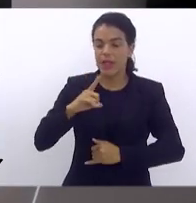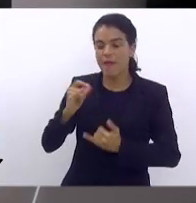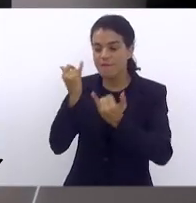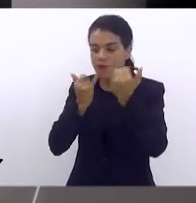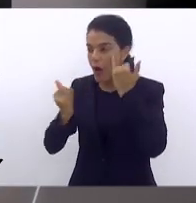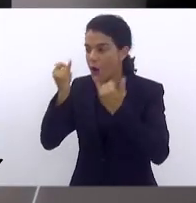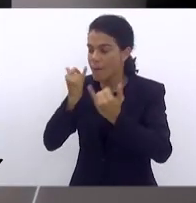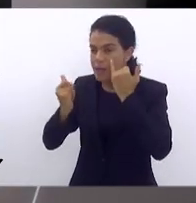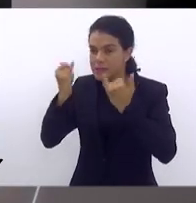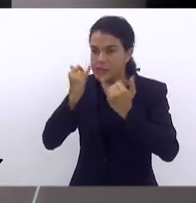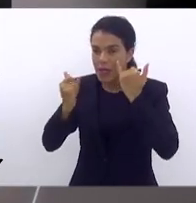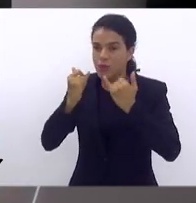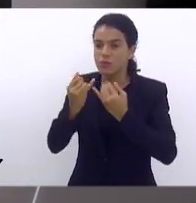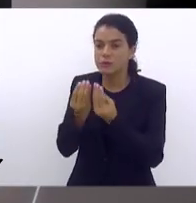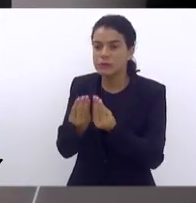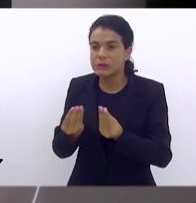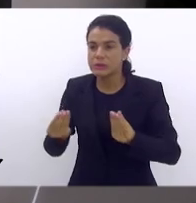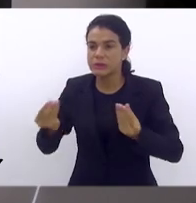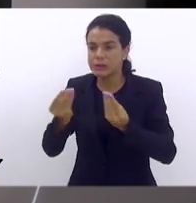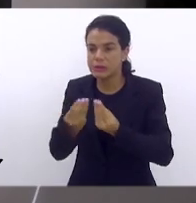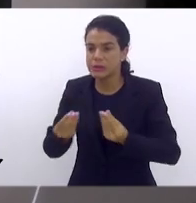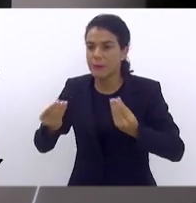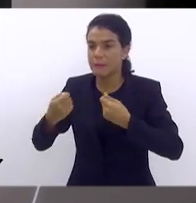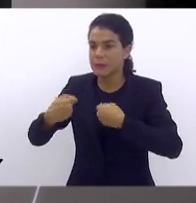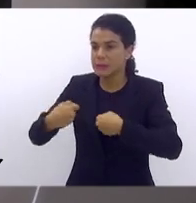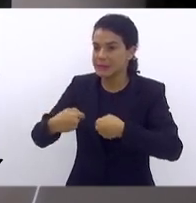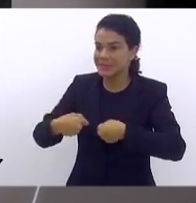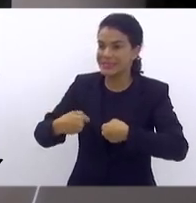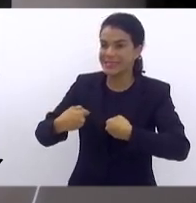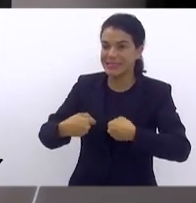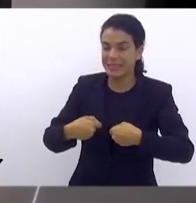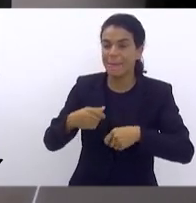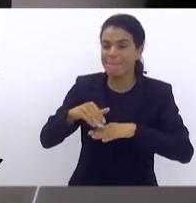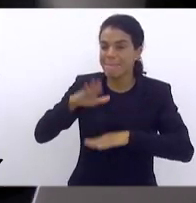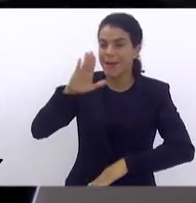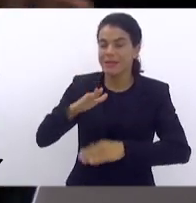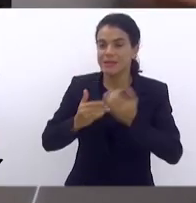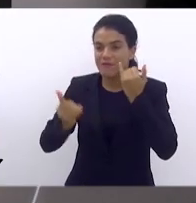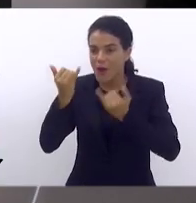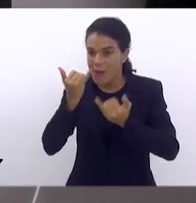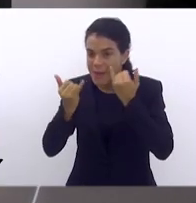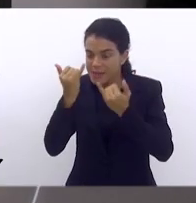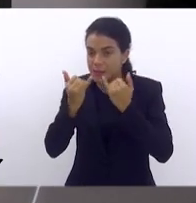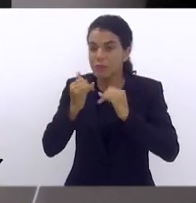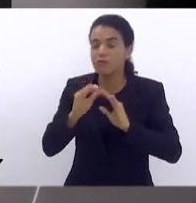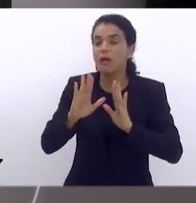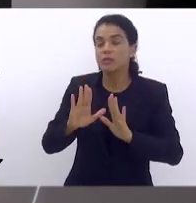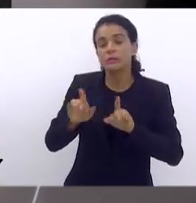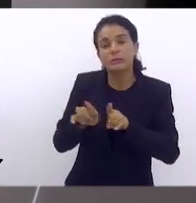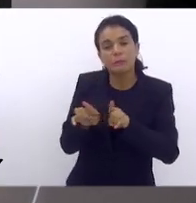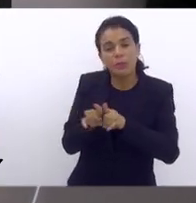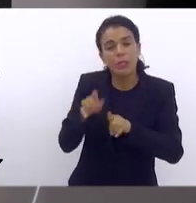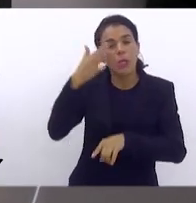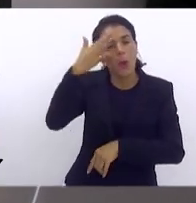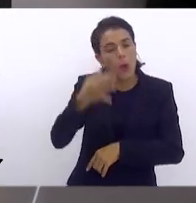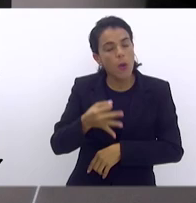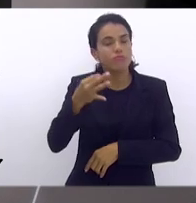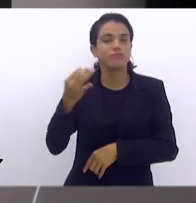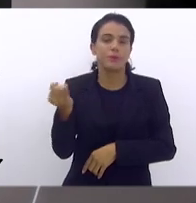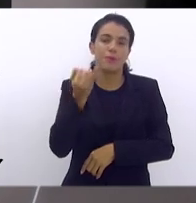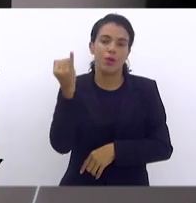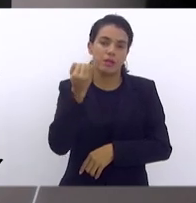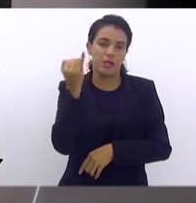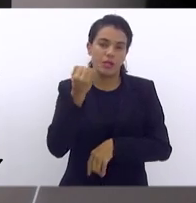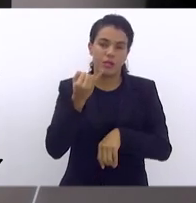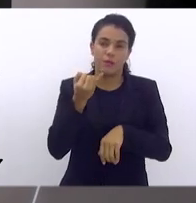um dado sensível de qualquer pessoa a gente precisa ter mais cuidado com aqueles dados Mas além disso O que eu considero muito importante no verde